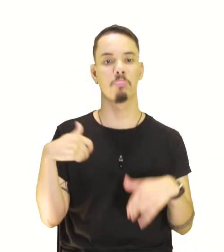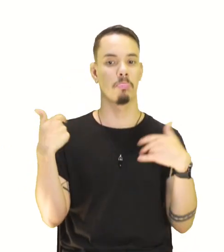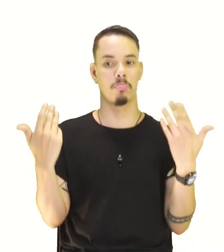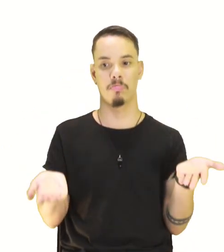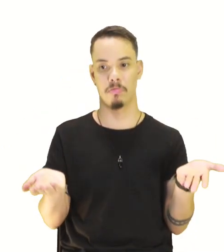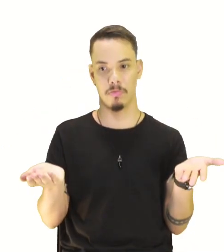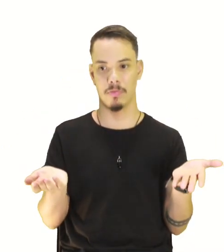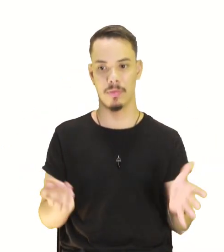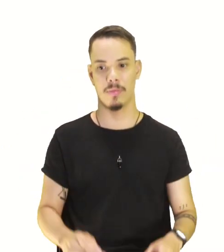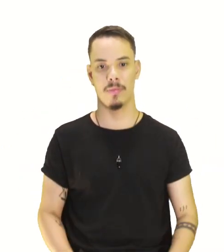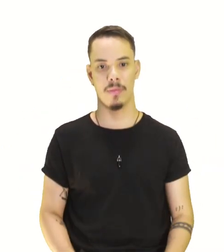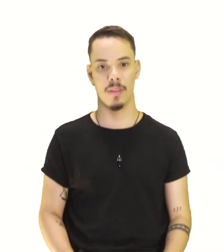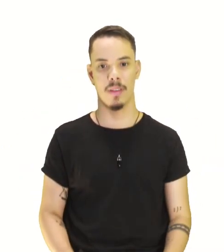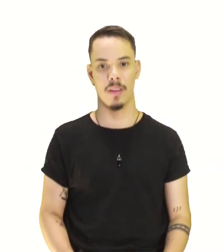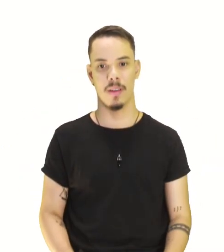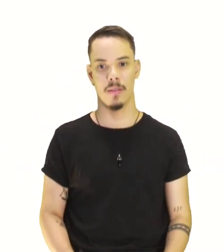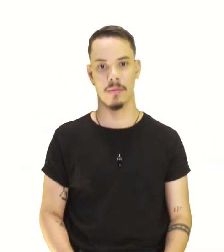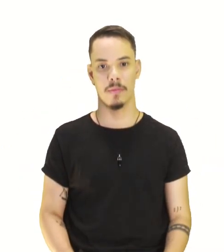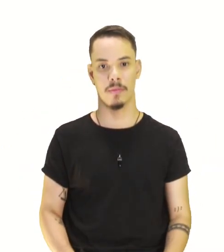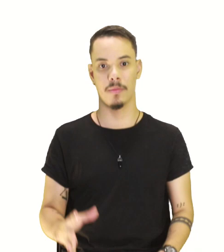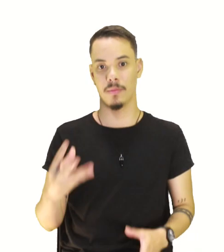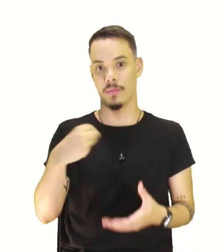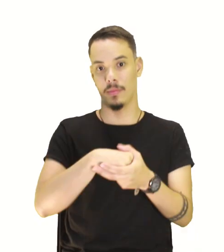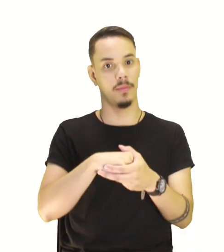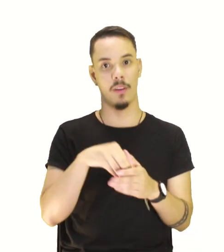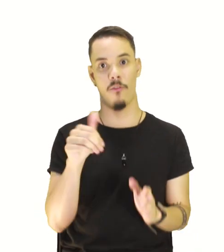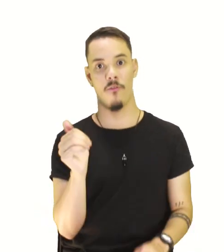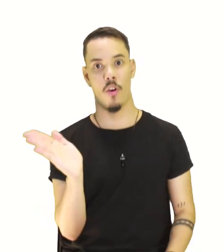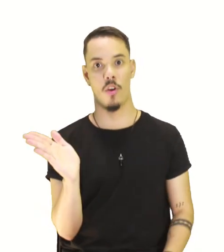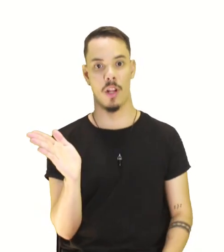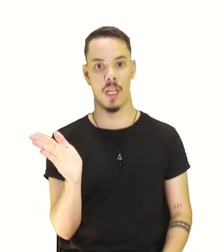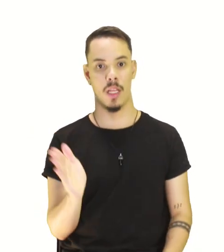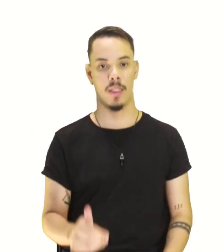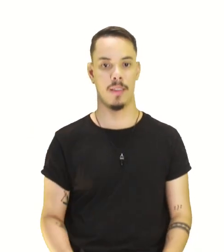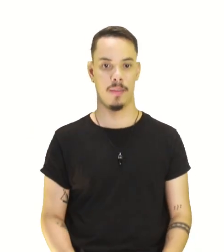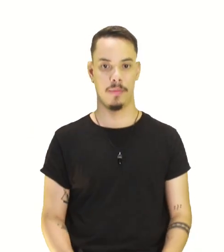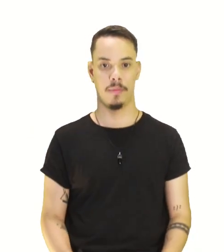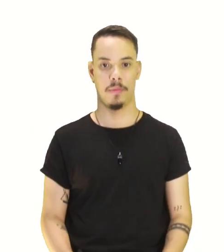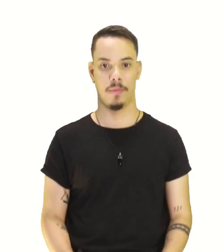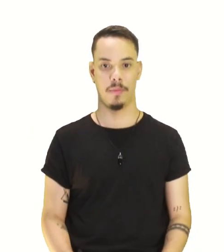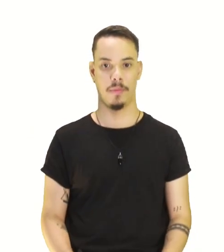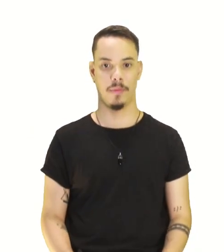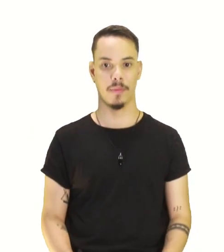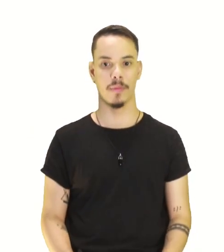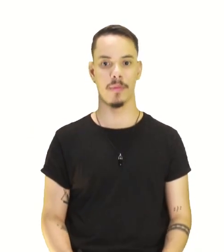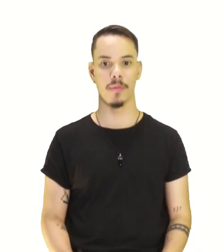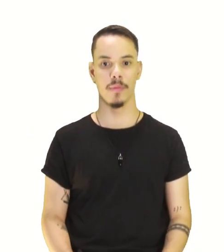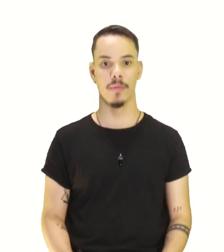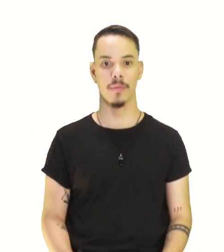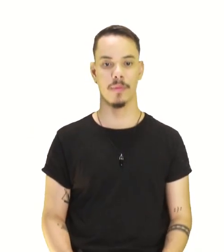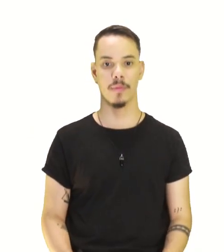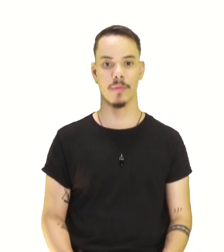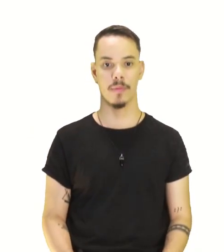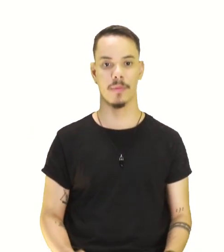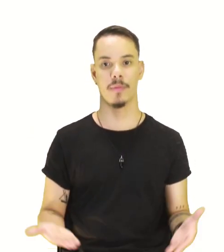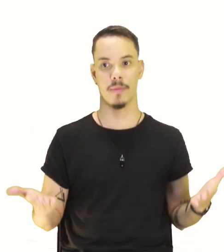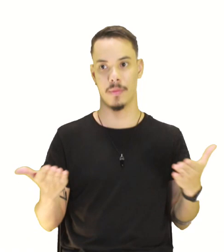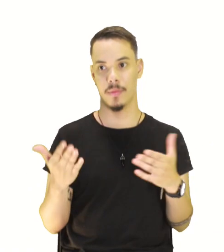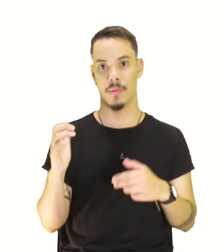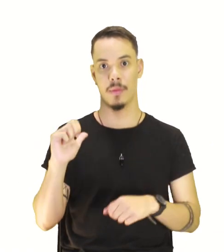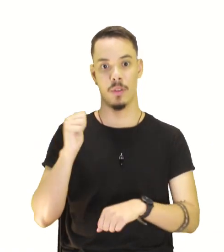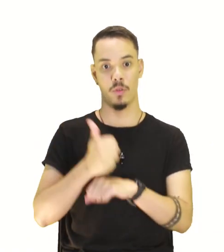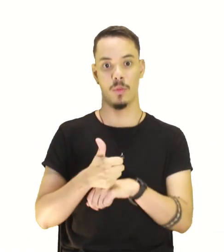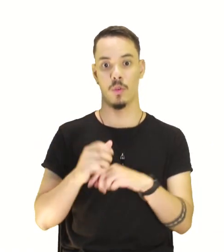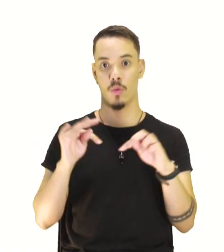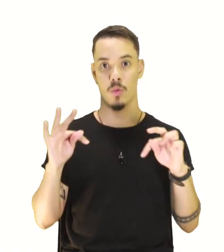o número agora não está mais dentro do parênteses, está lá fora. F de x é igual a 17. Então agora eu vou substituir por